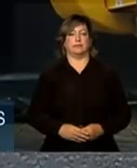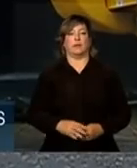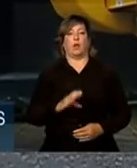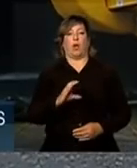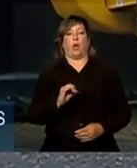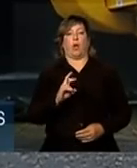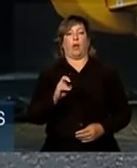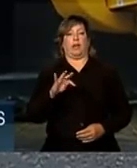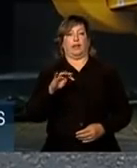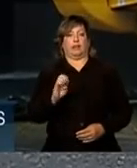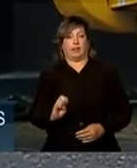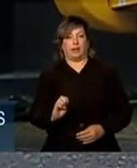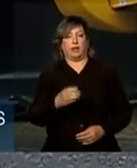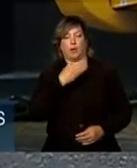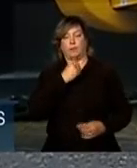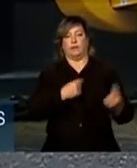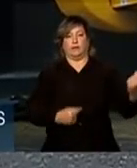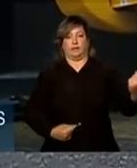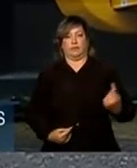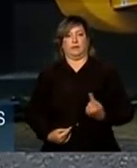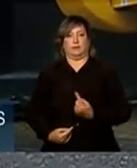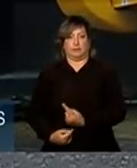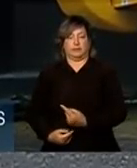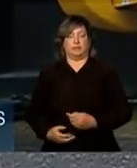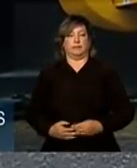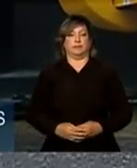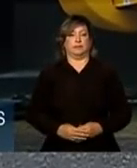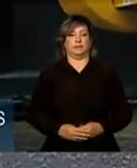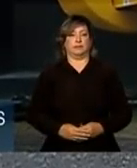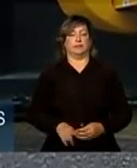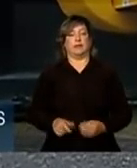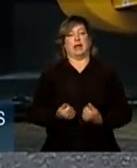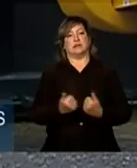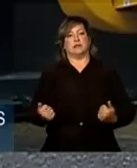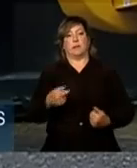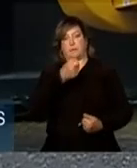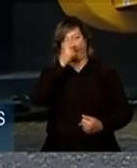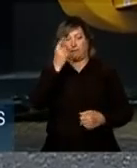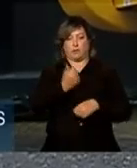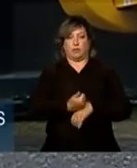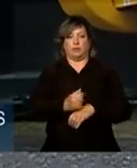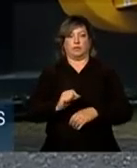Corrente, José Francisco de Souza Paranaguá, assessor do prefeito;